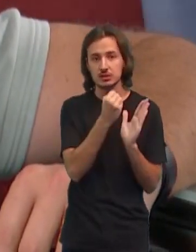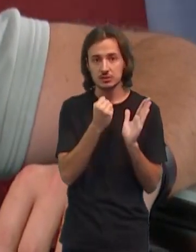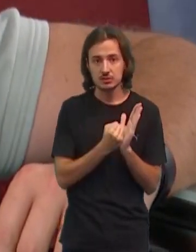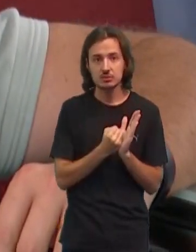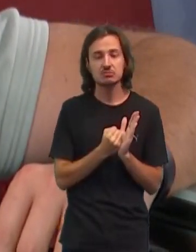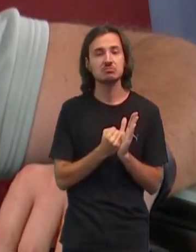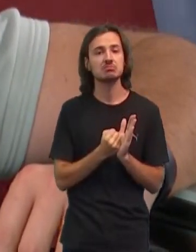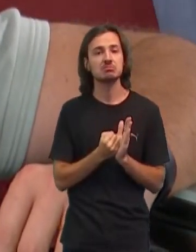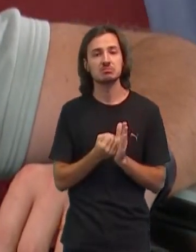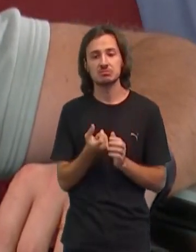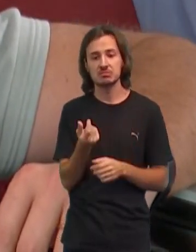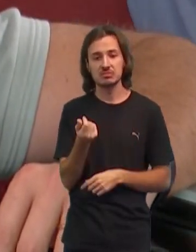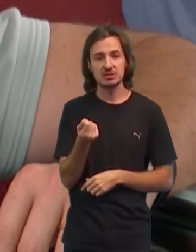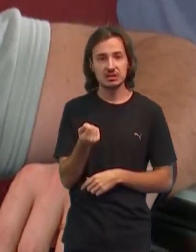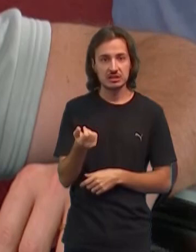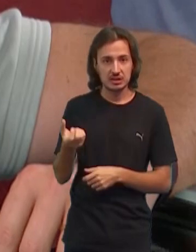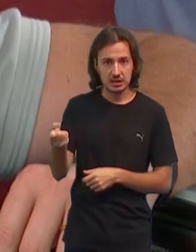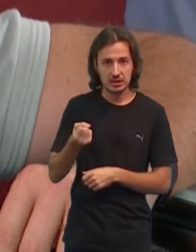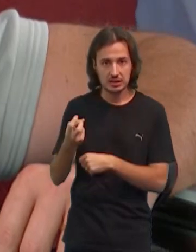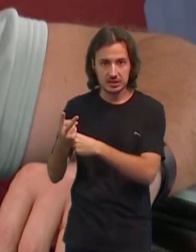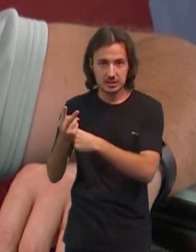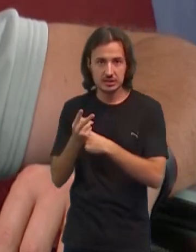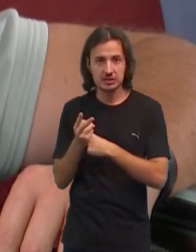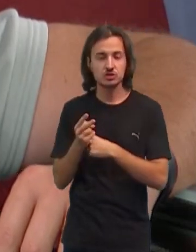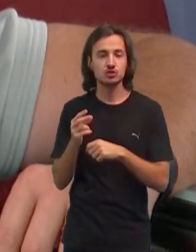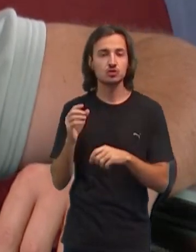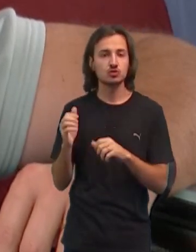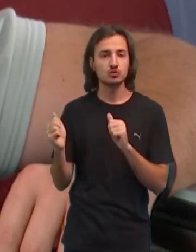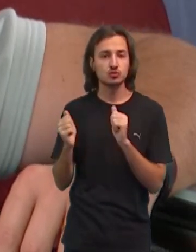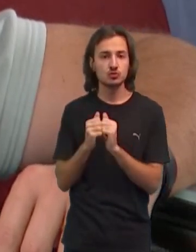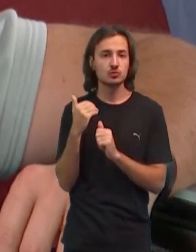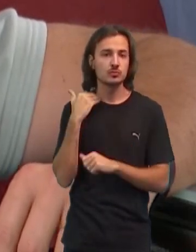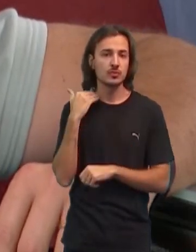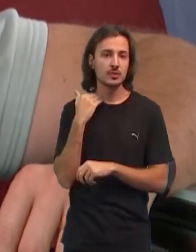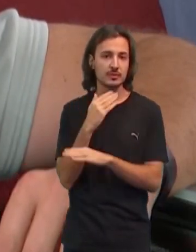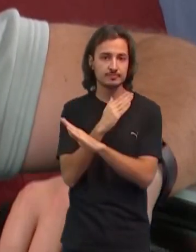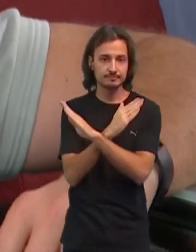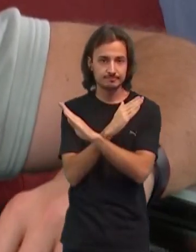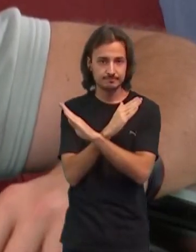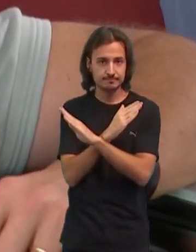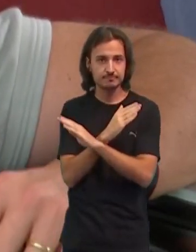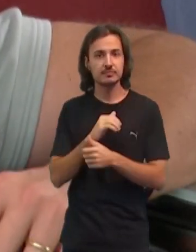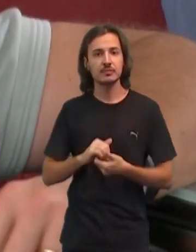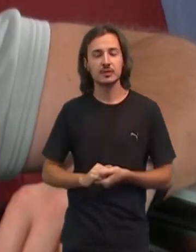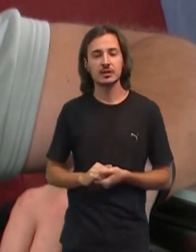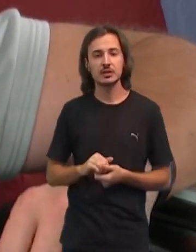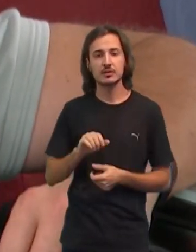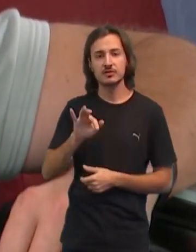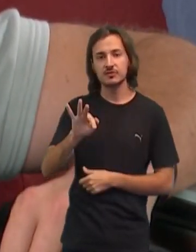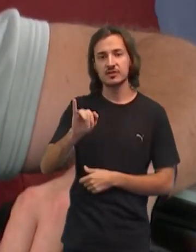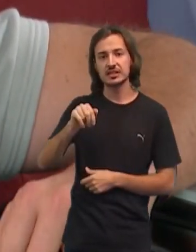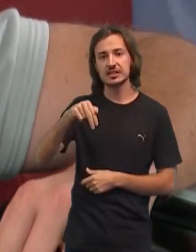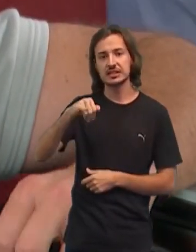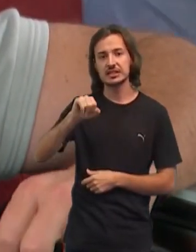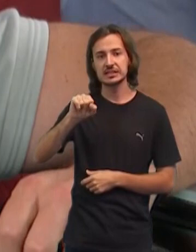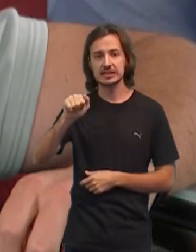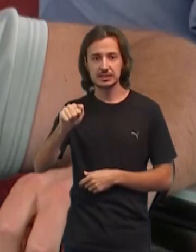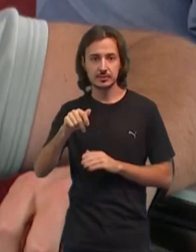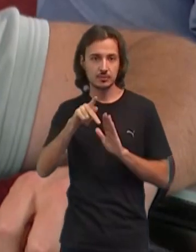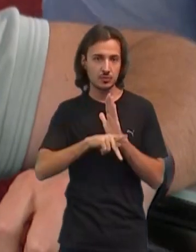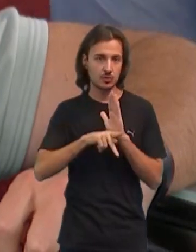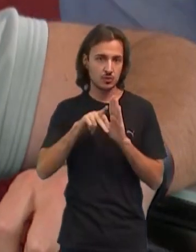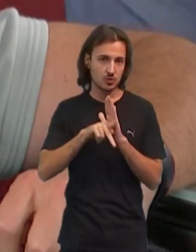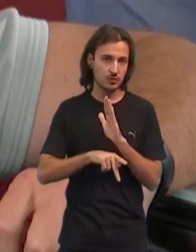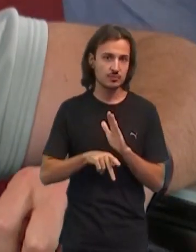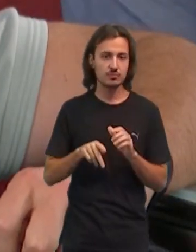financiamento junto à Caixa Econômica Federal no âmbito do FINISA, Programa de Financiamento para Infraestrutura e Saneamento,